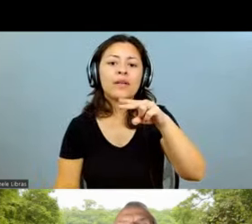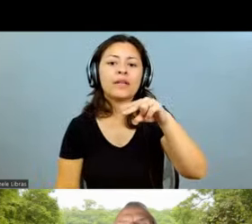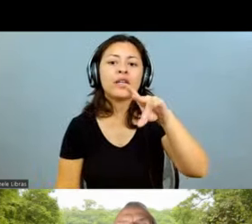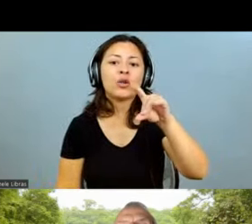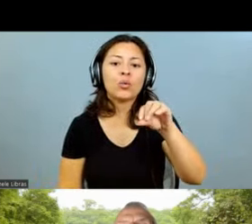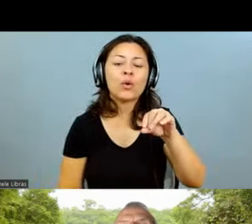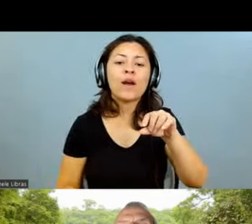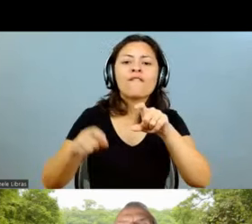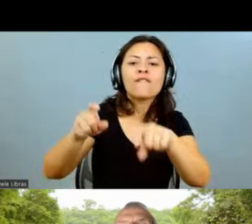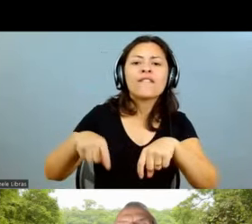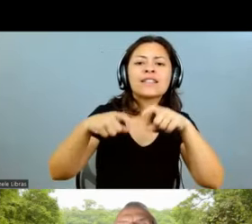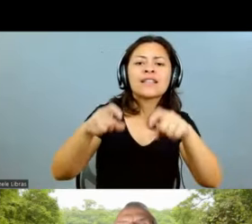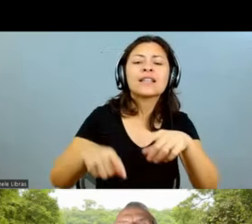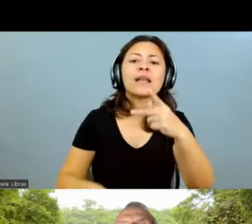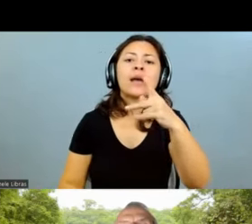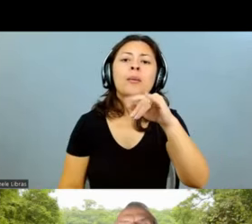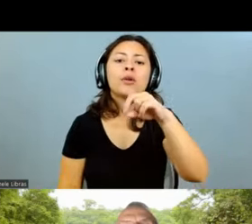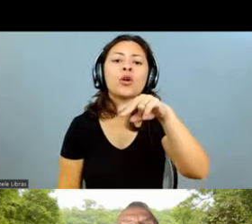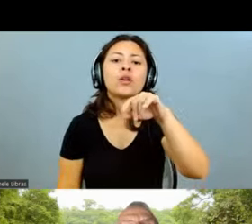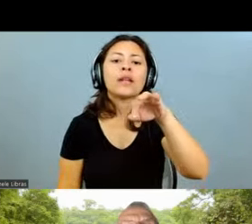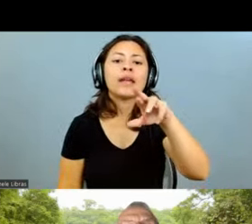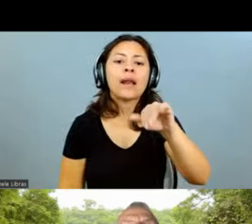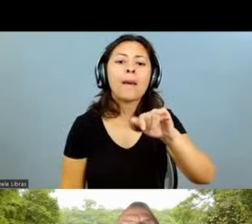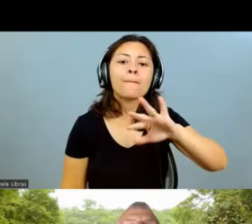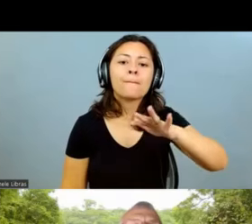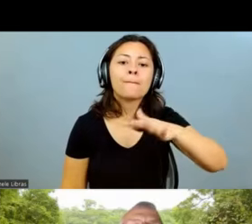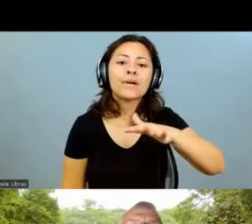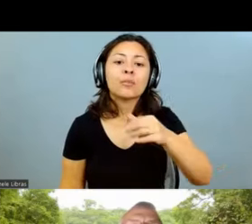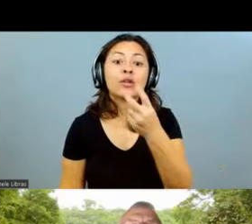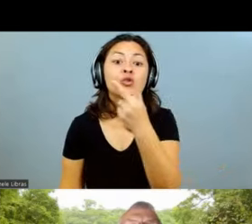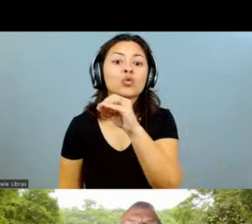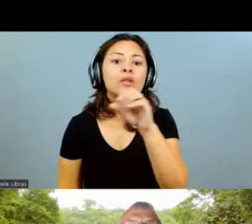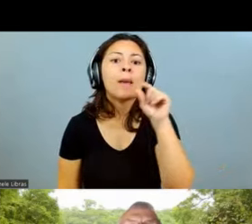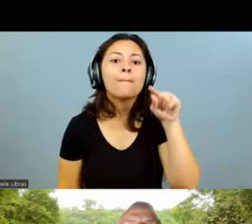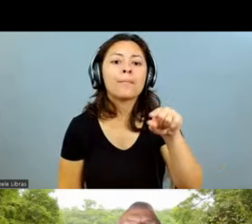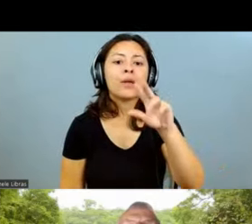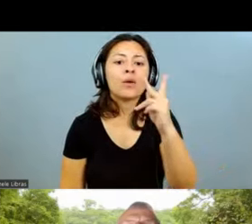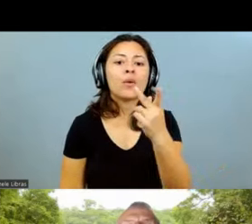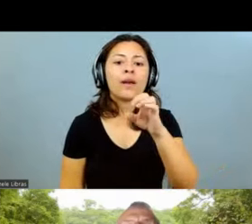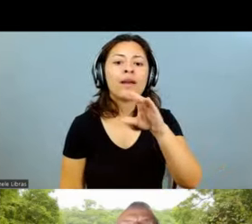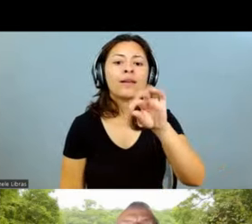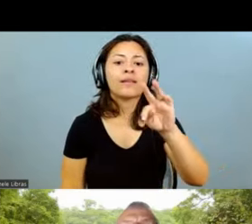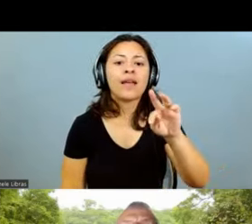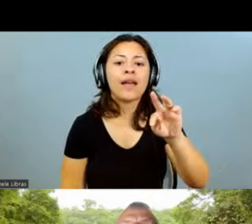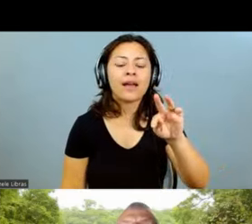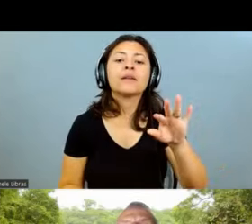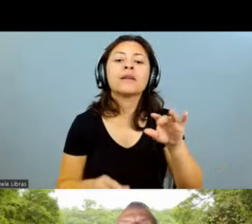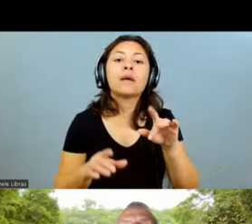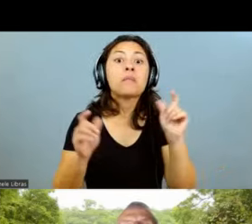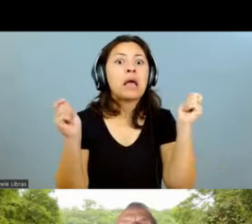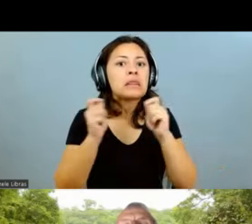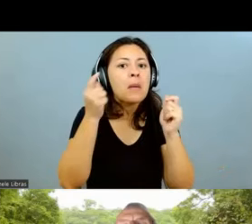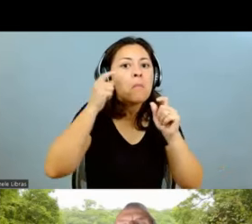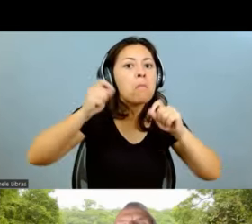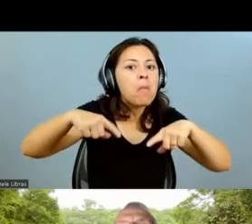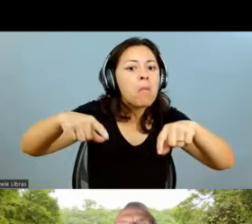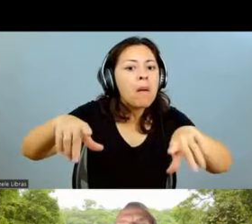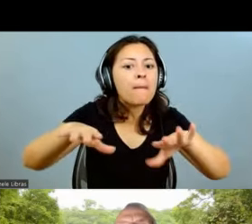Com Adição de 18.700 ha físicos com potencial de plantil considerando segunda safra de